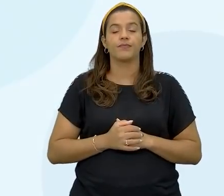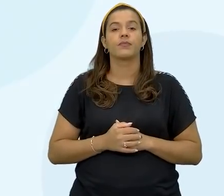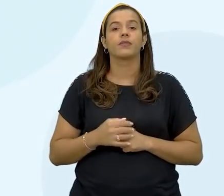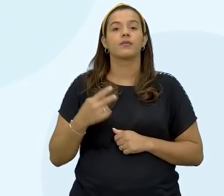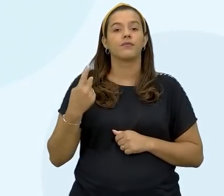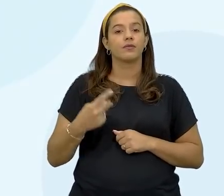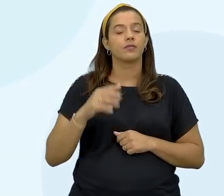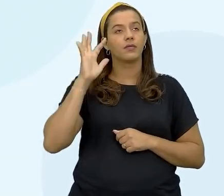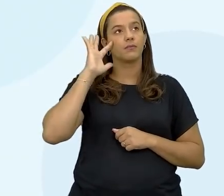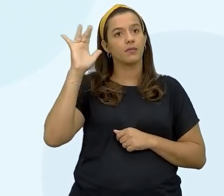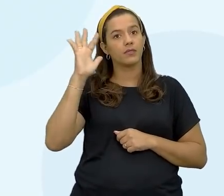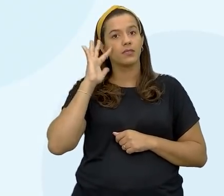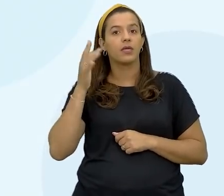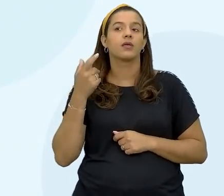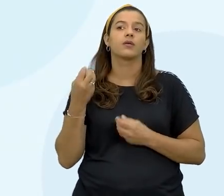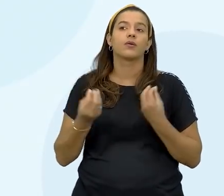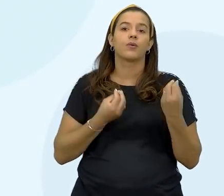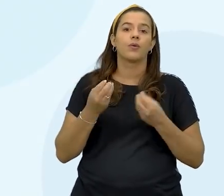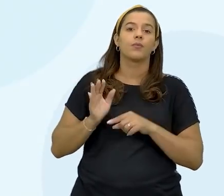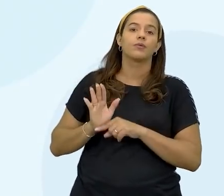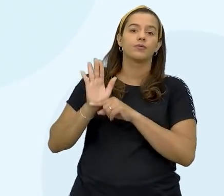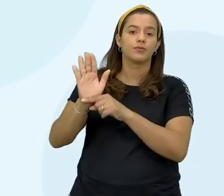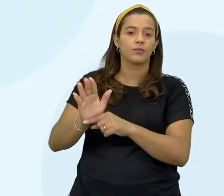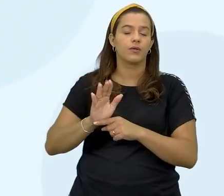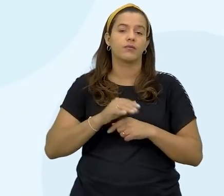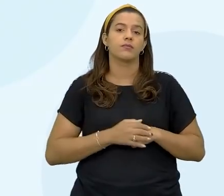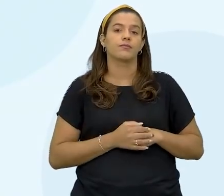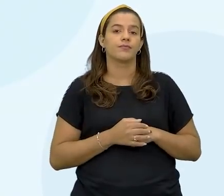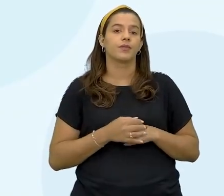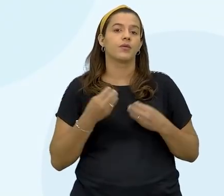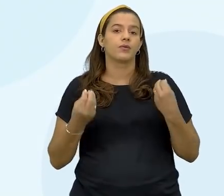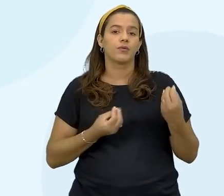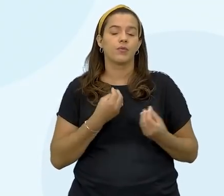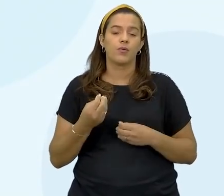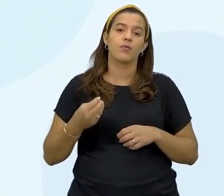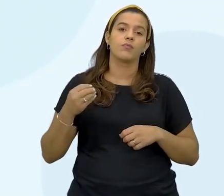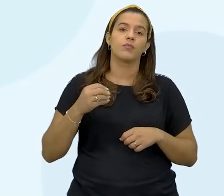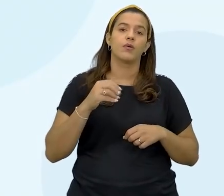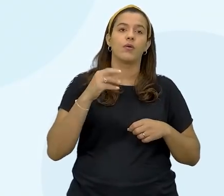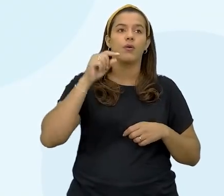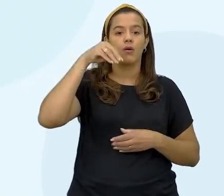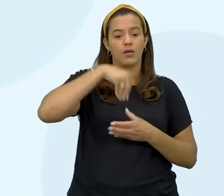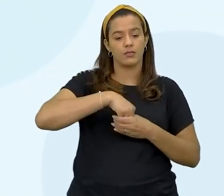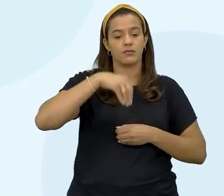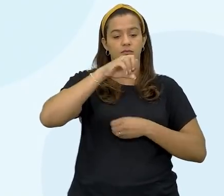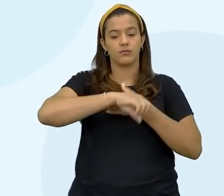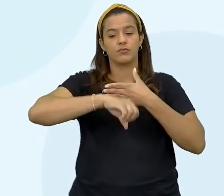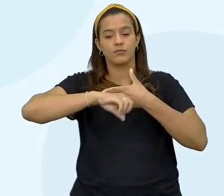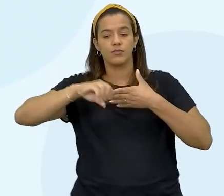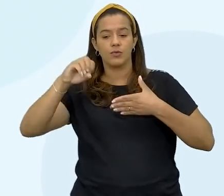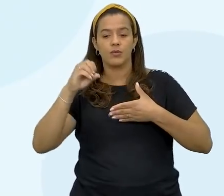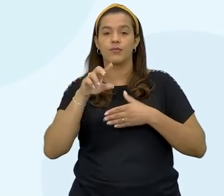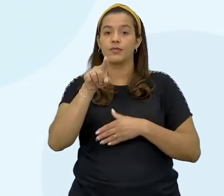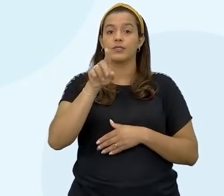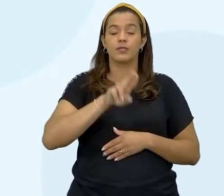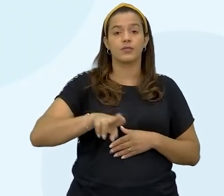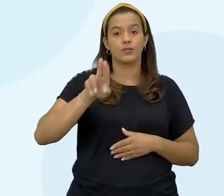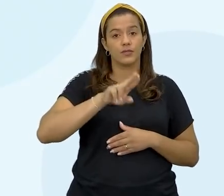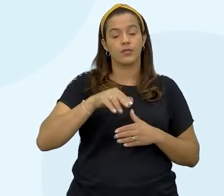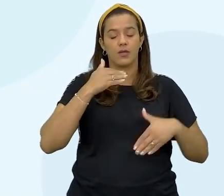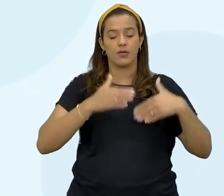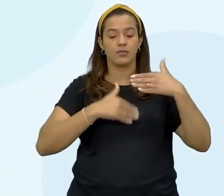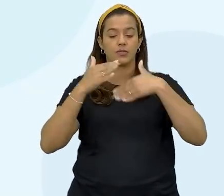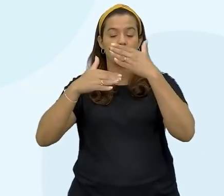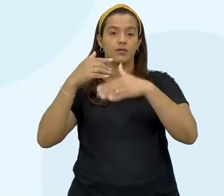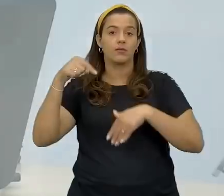e pensar em recursos para trabalhar isso, seja recursos aí didáticos, né, ou o próprio centro de mídia. Então, essa é a ideia do desdobramento